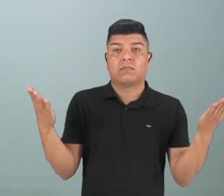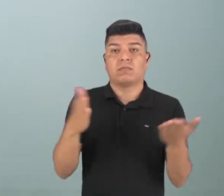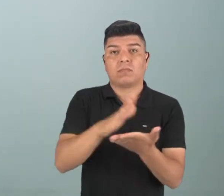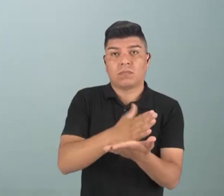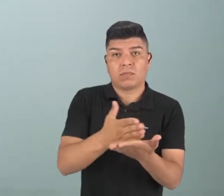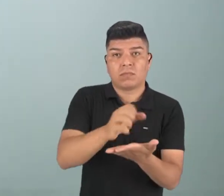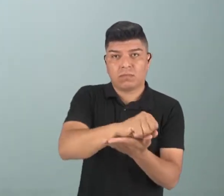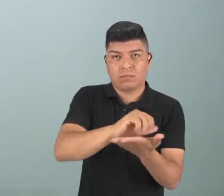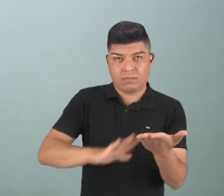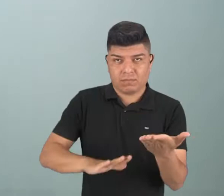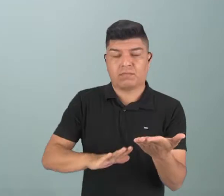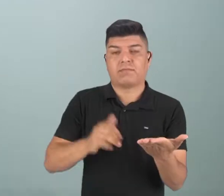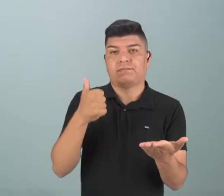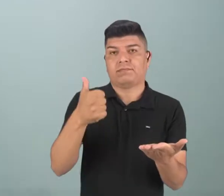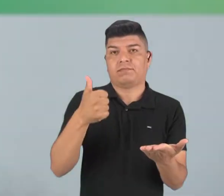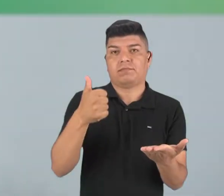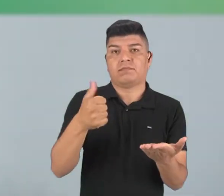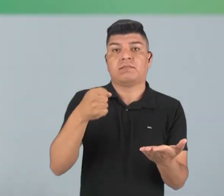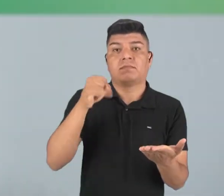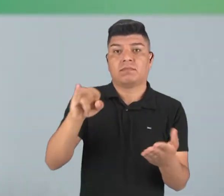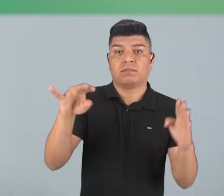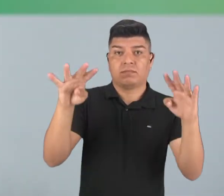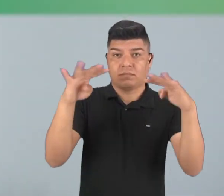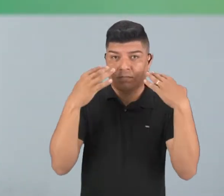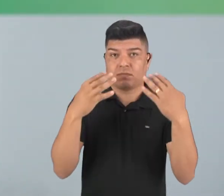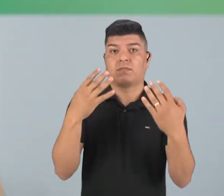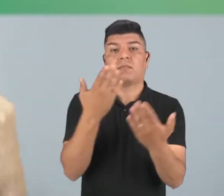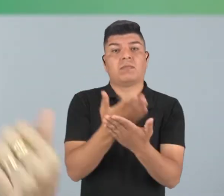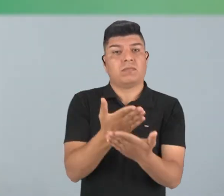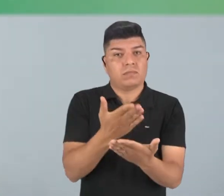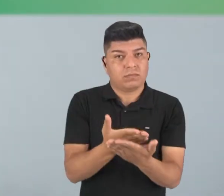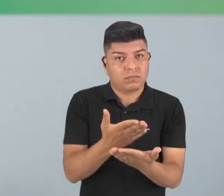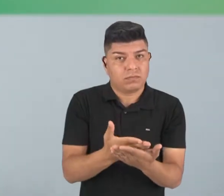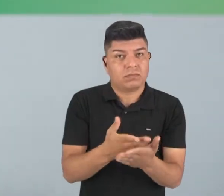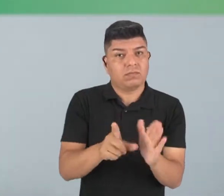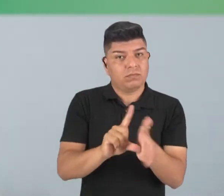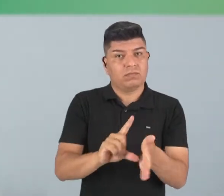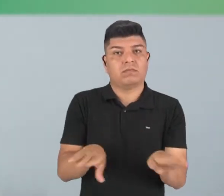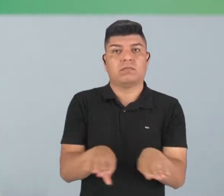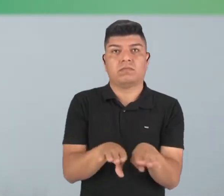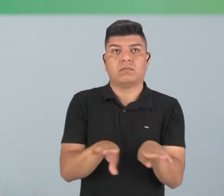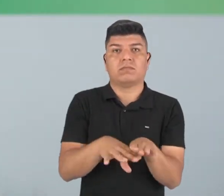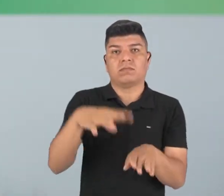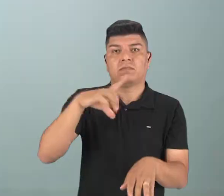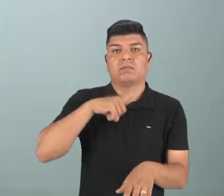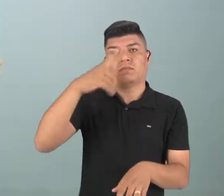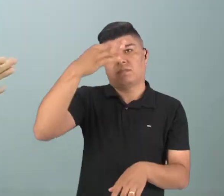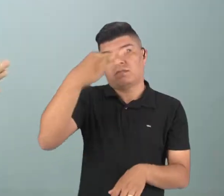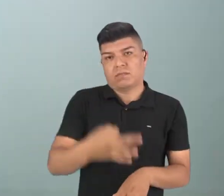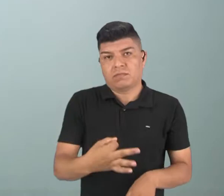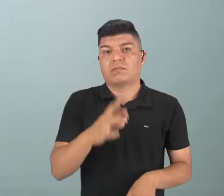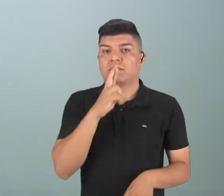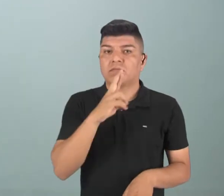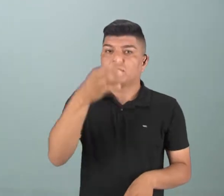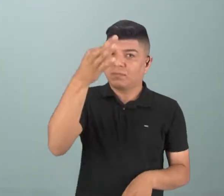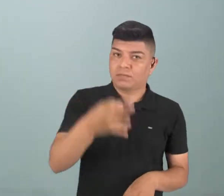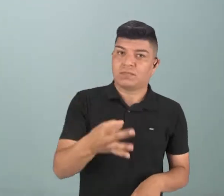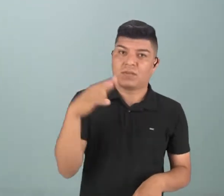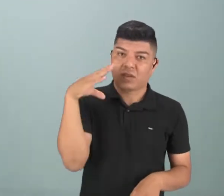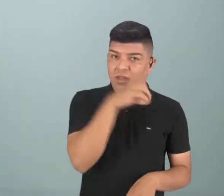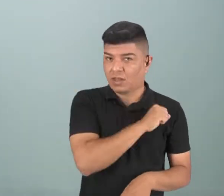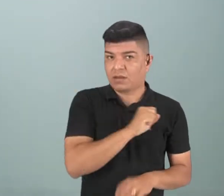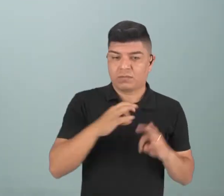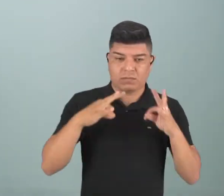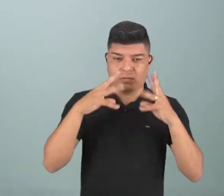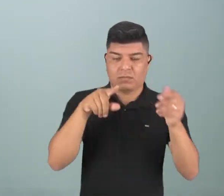algumas atividades. Se você prestou atenção nessa aula, nas aulas anteriores, eu tenho certeza que você vai responder